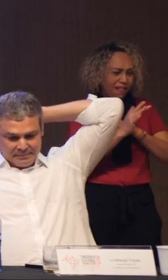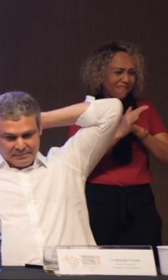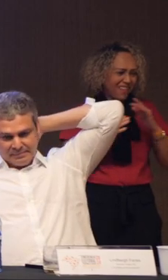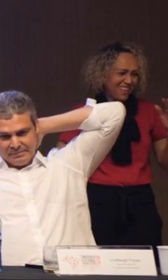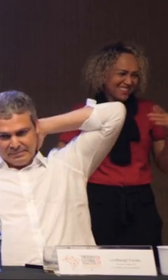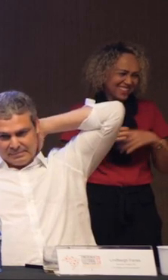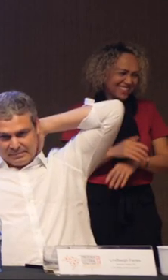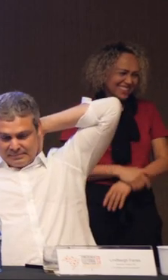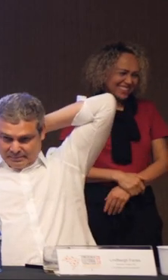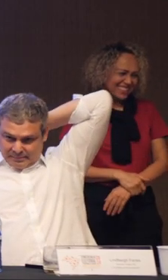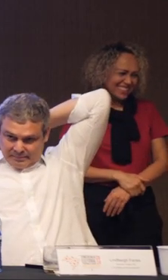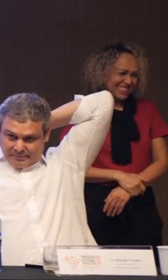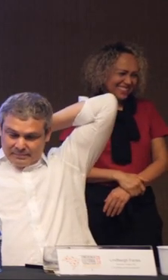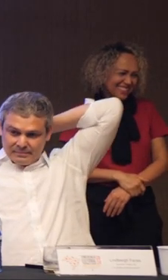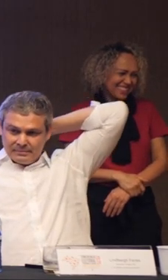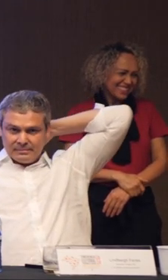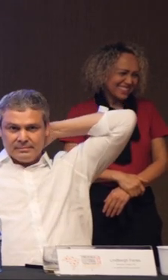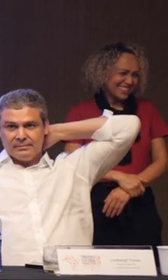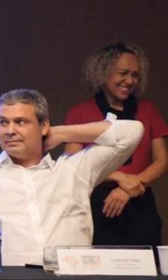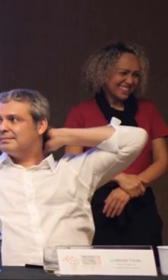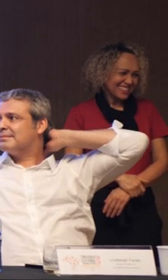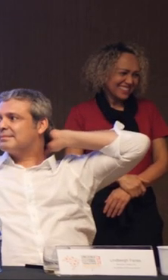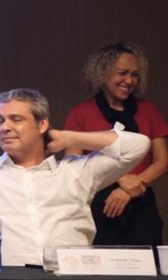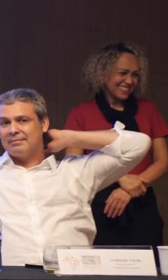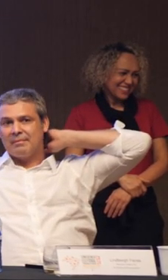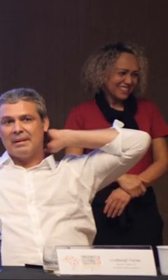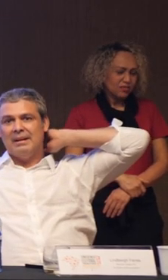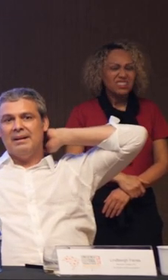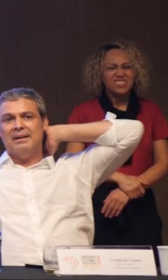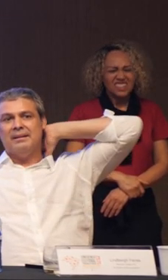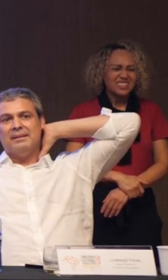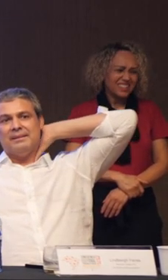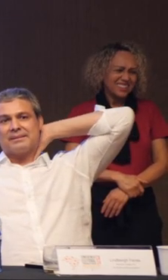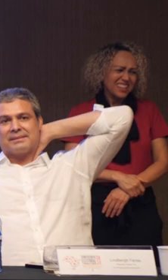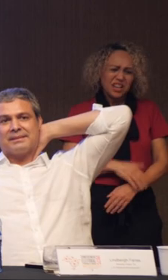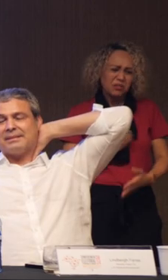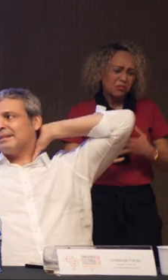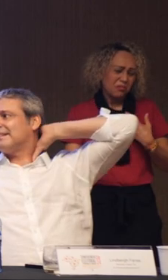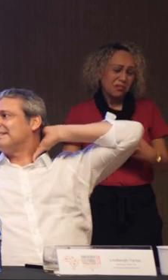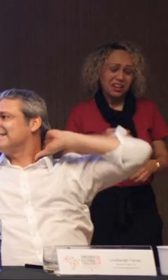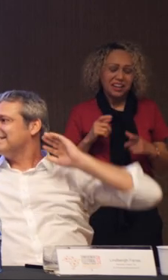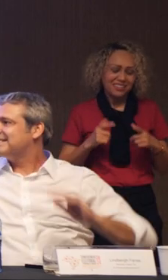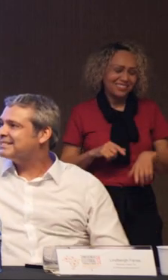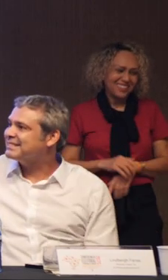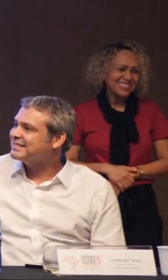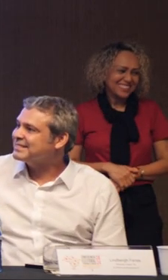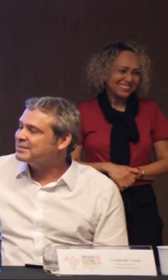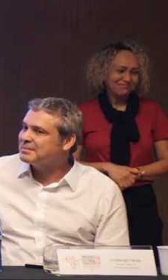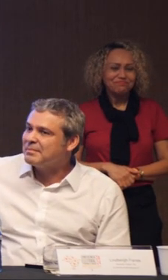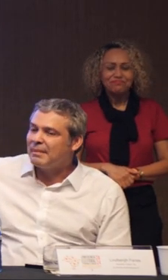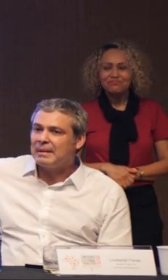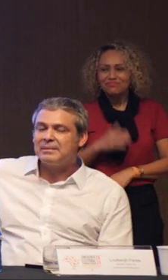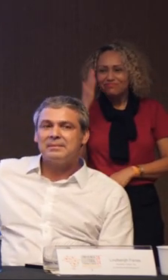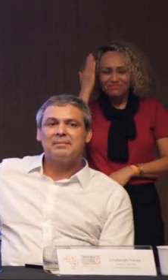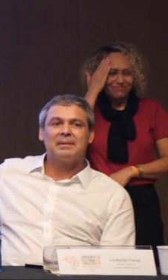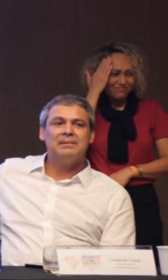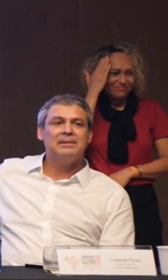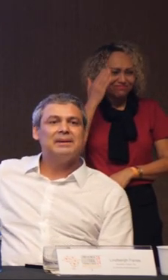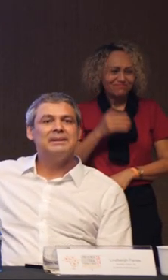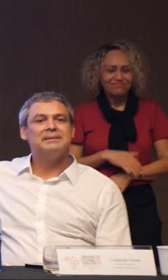Bom dia, companheiros, companheiras, pessoal da mesa, em nome do nosso deputado José Farias, a companheira